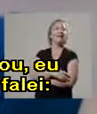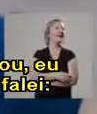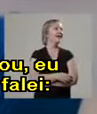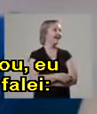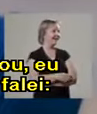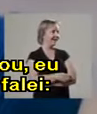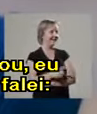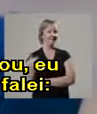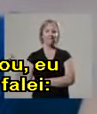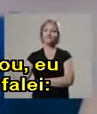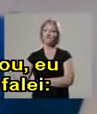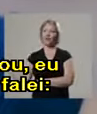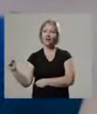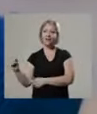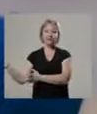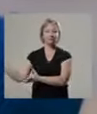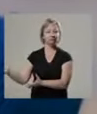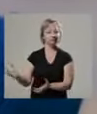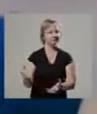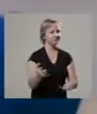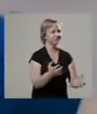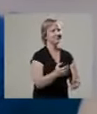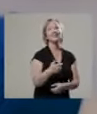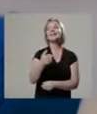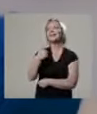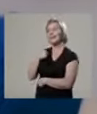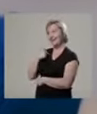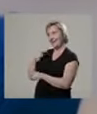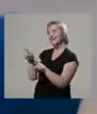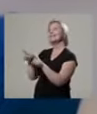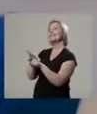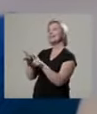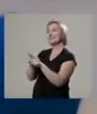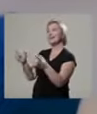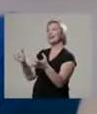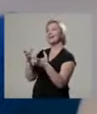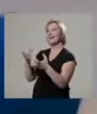né? Aí eu virei para o comissário e falei, agora sou eu.